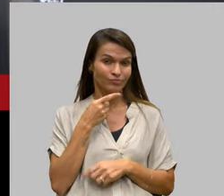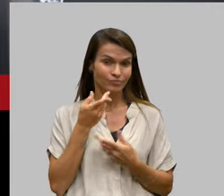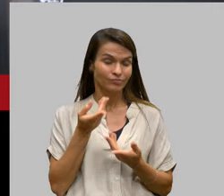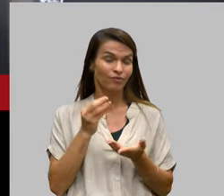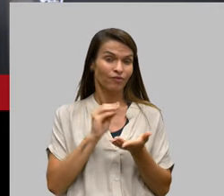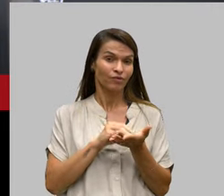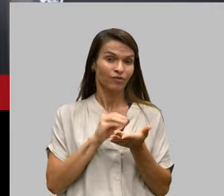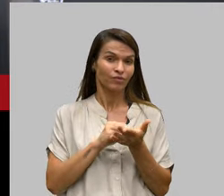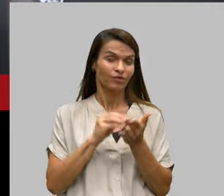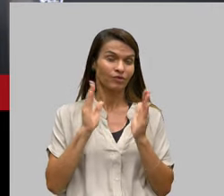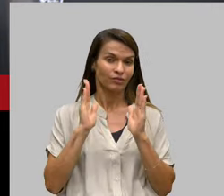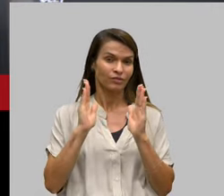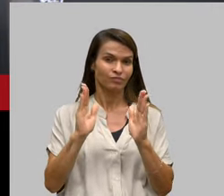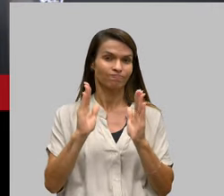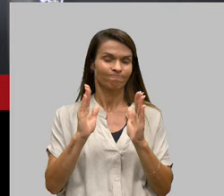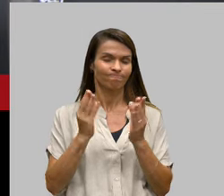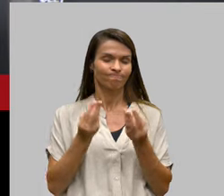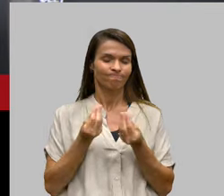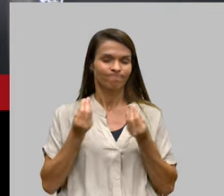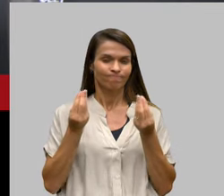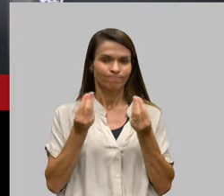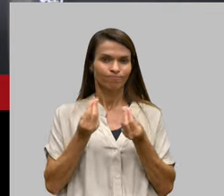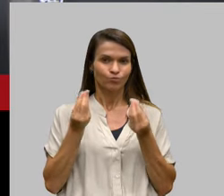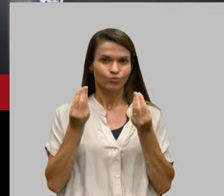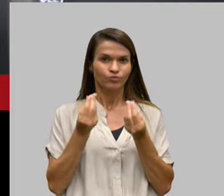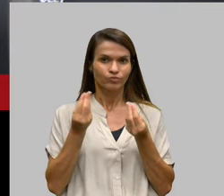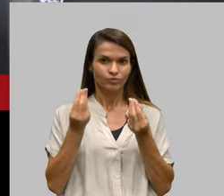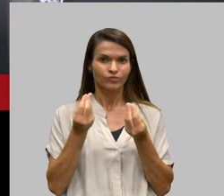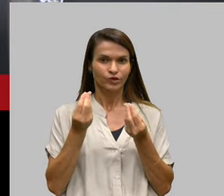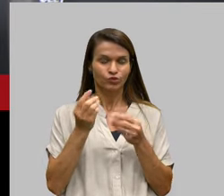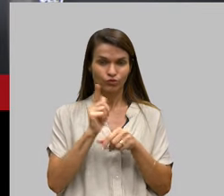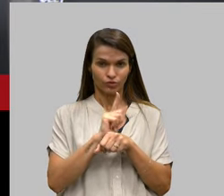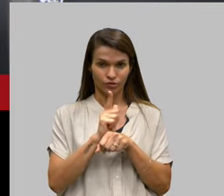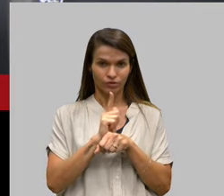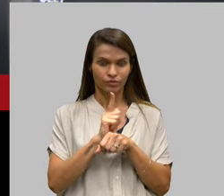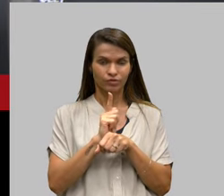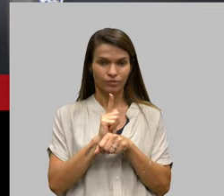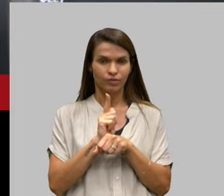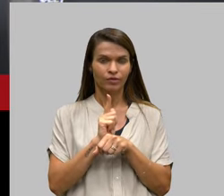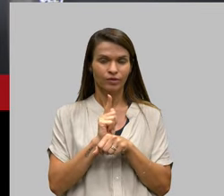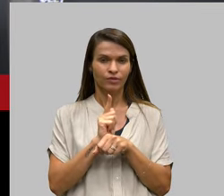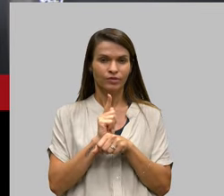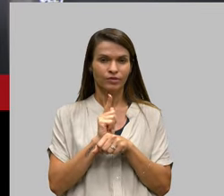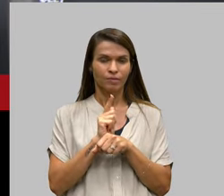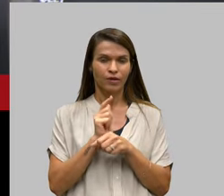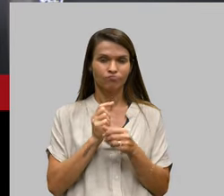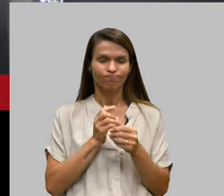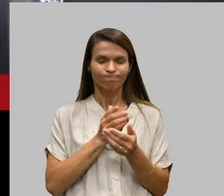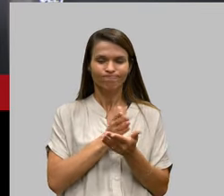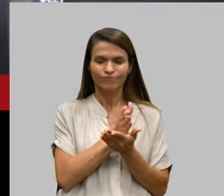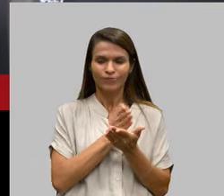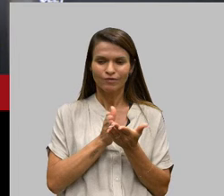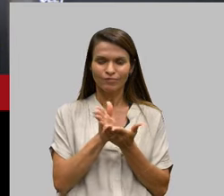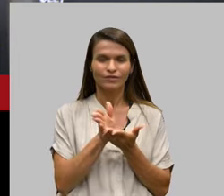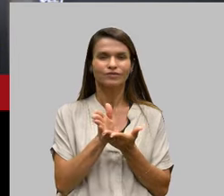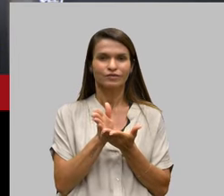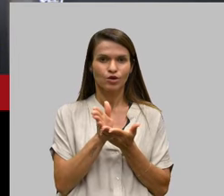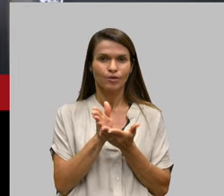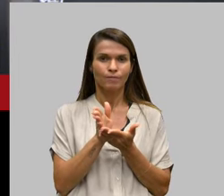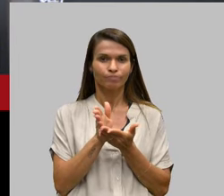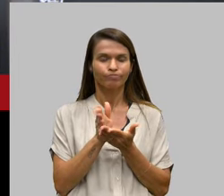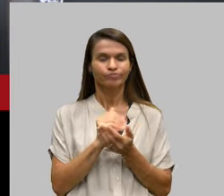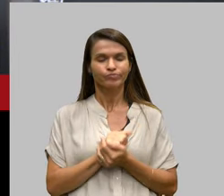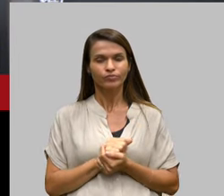momento uma sensibilidade dos gestores Para viabilizar isso e mais do que